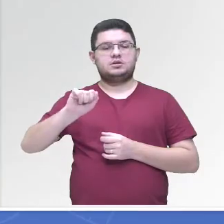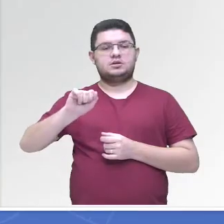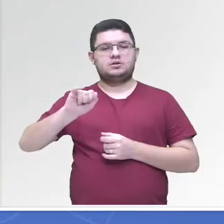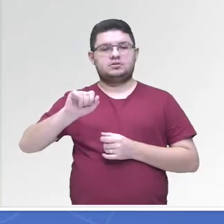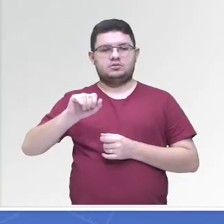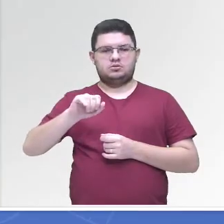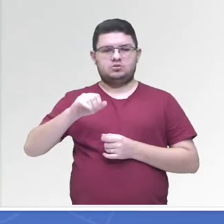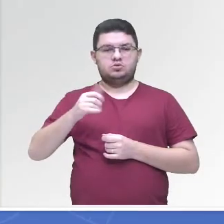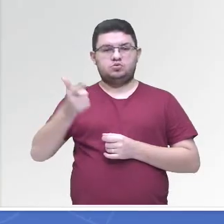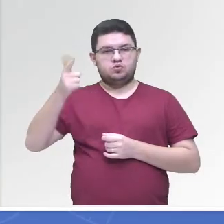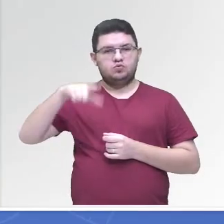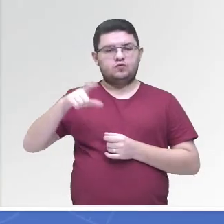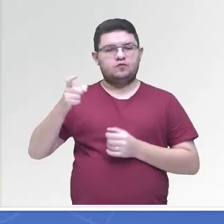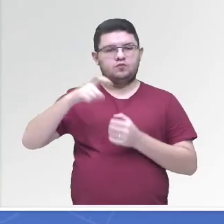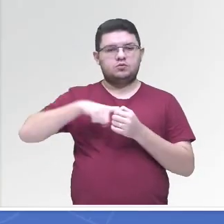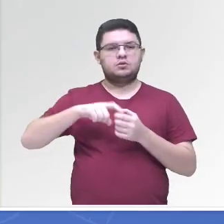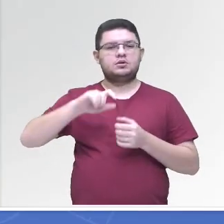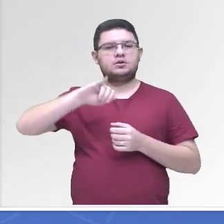um pouquinho?